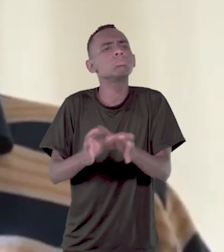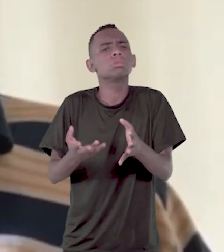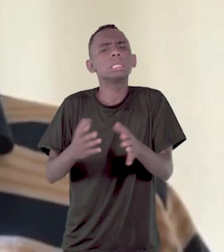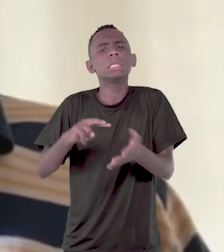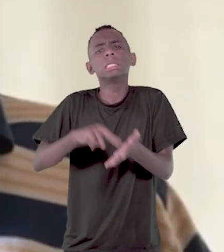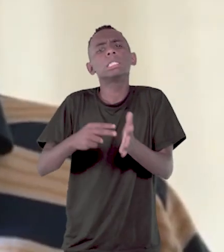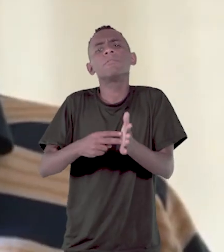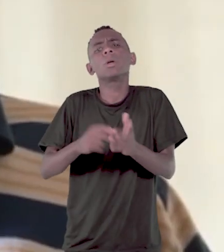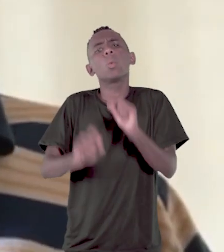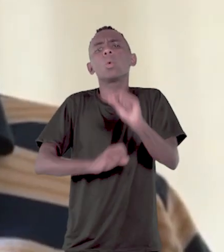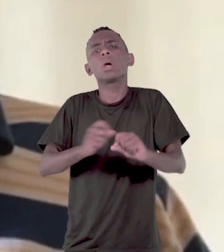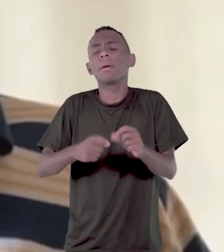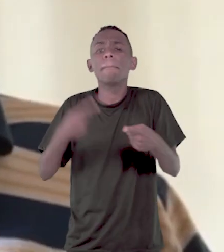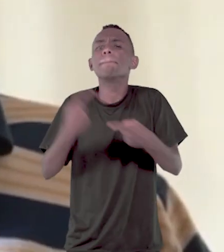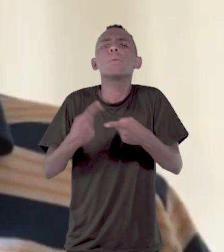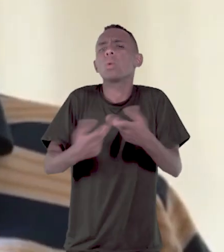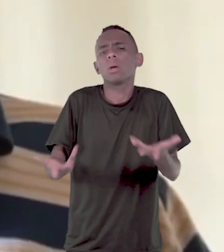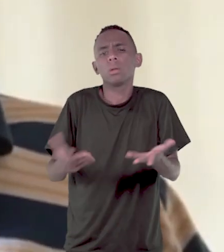né?